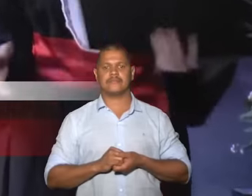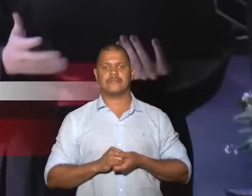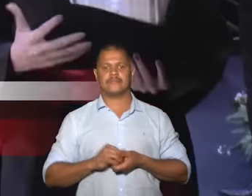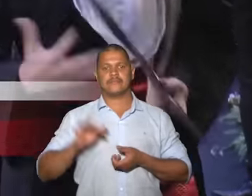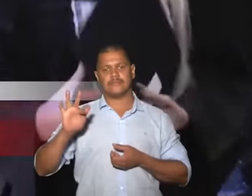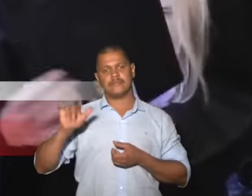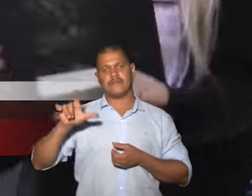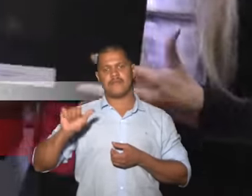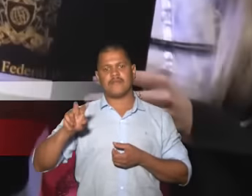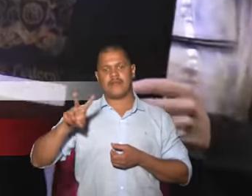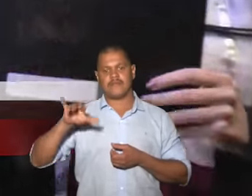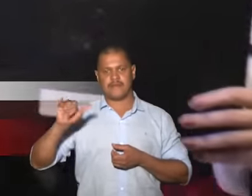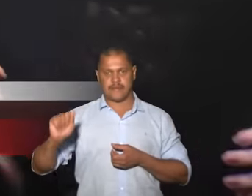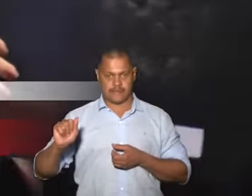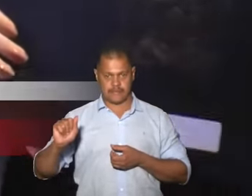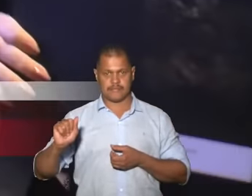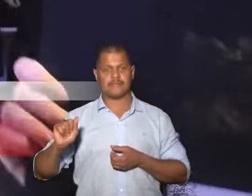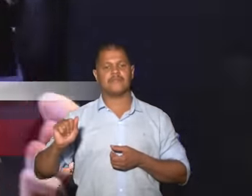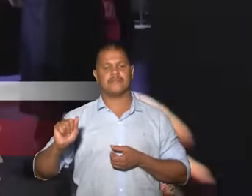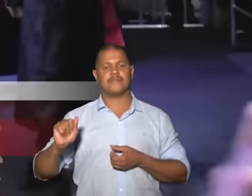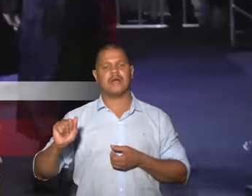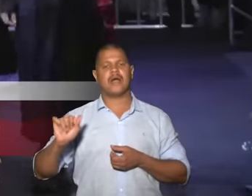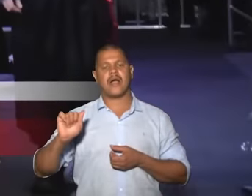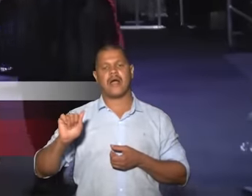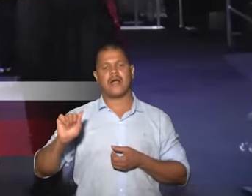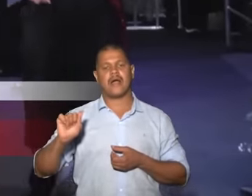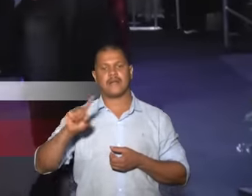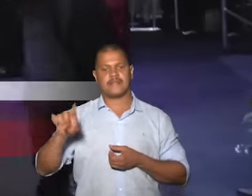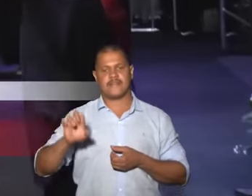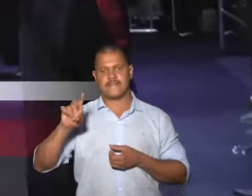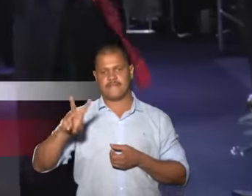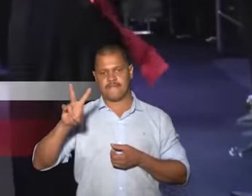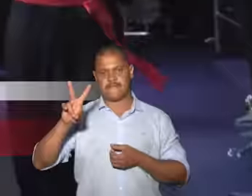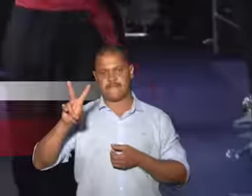Flávia Bitarães Araújo Azevedo.